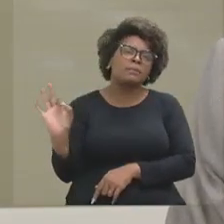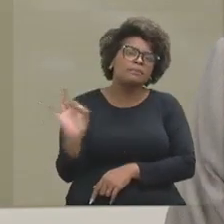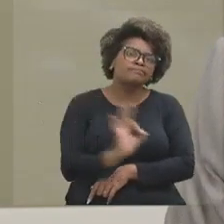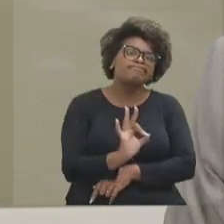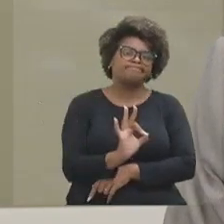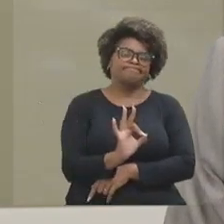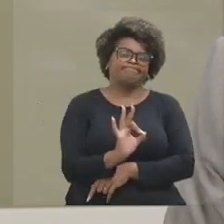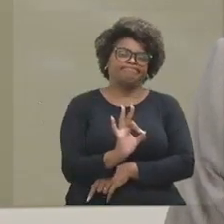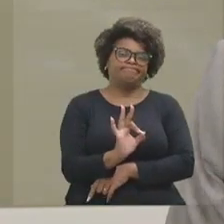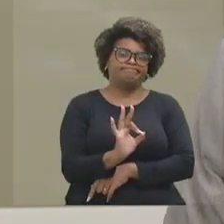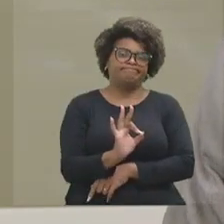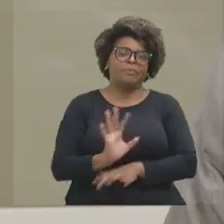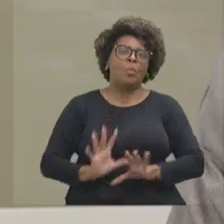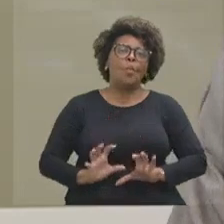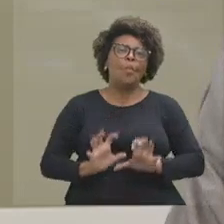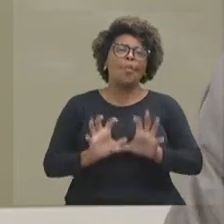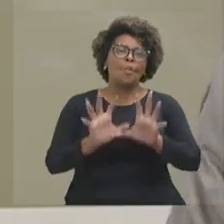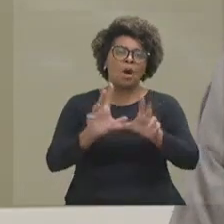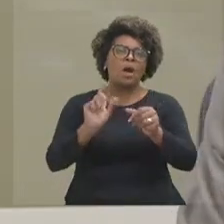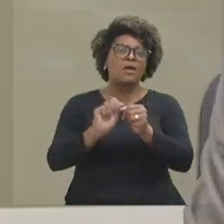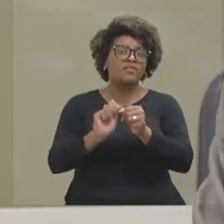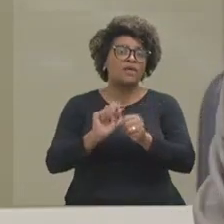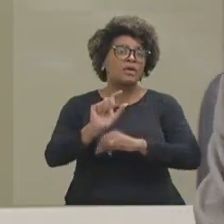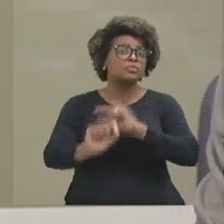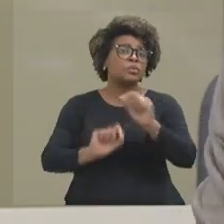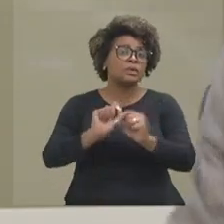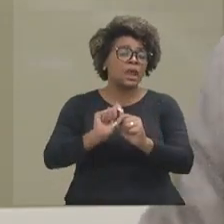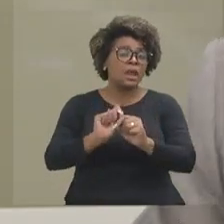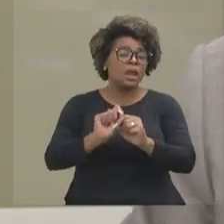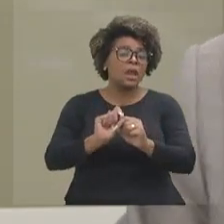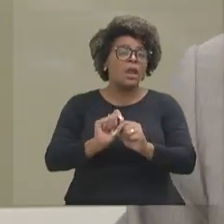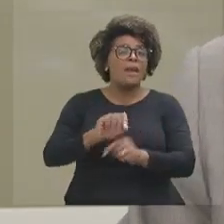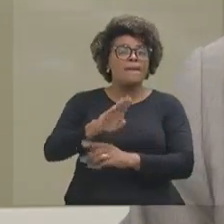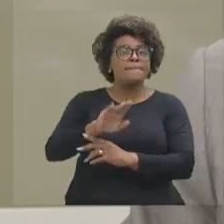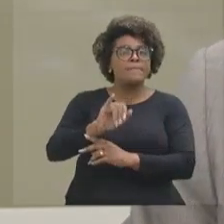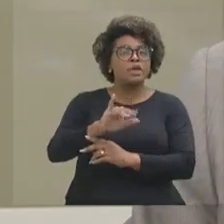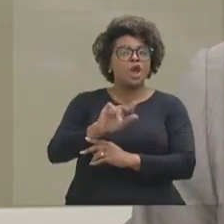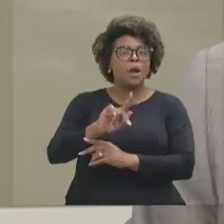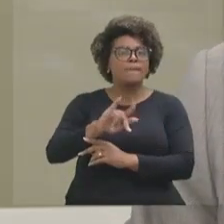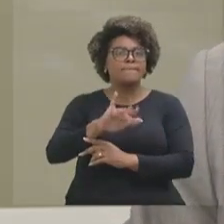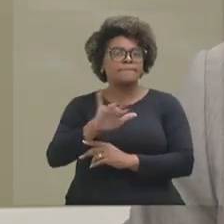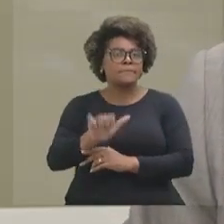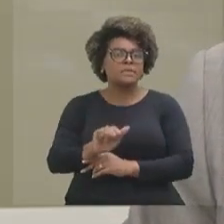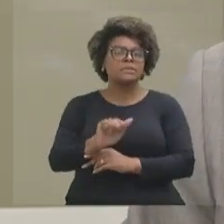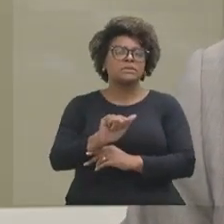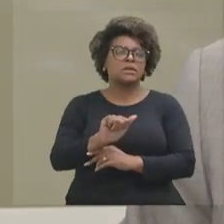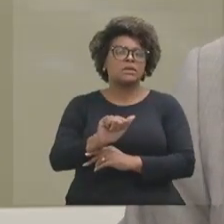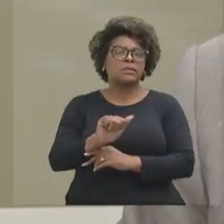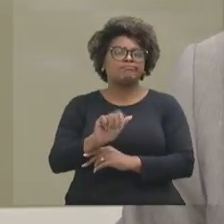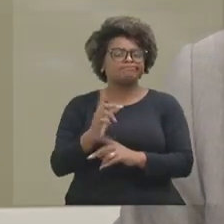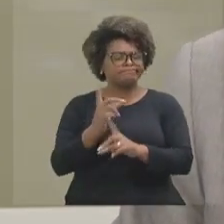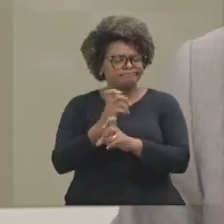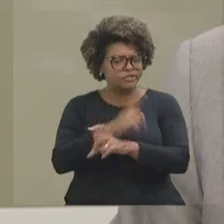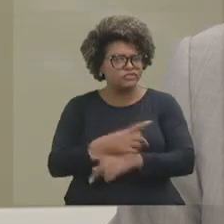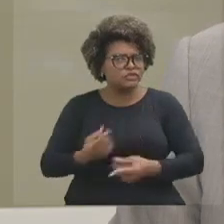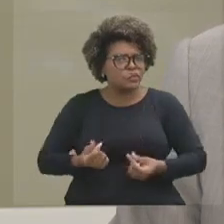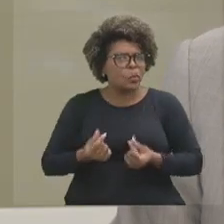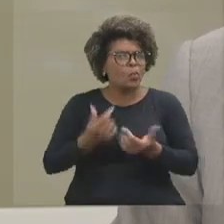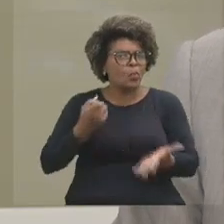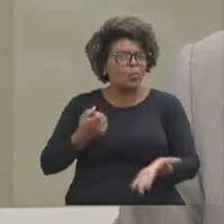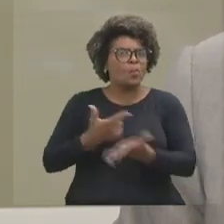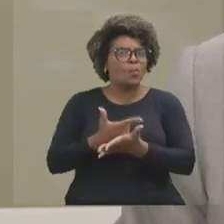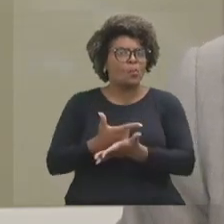pagam um preço irrisório e com isso os hospitais que fazem tem uma grande dificuldade e a gente então